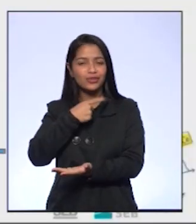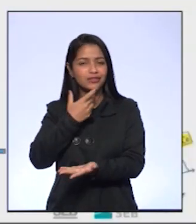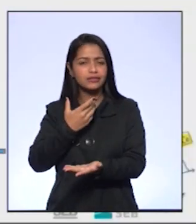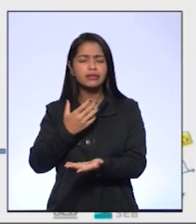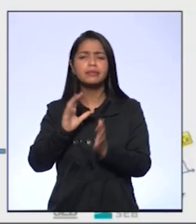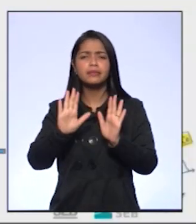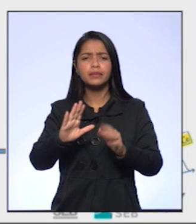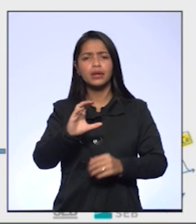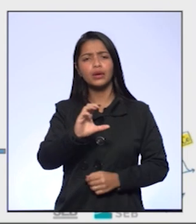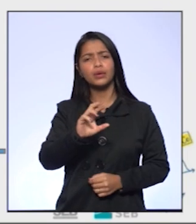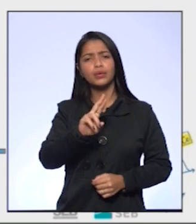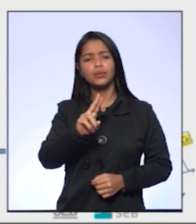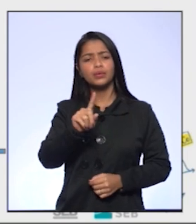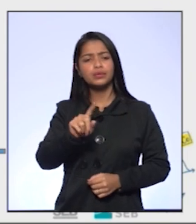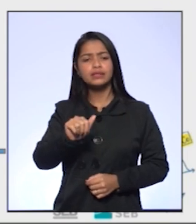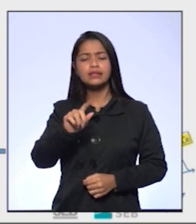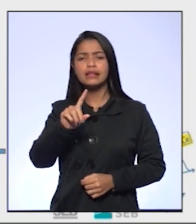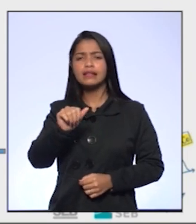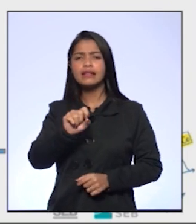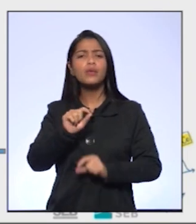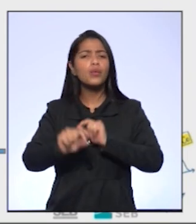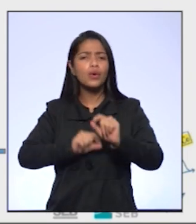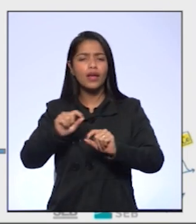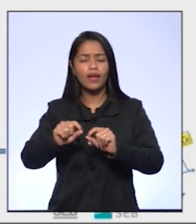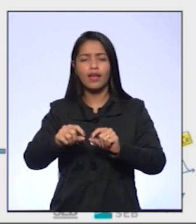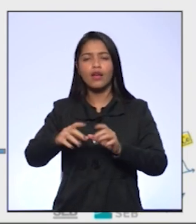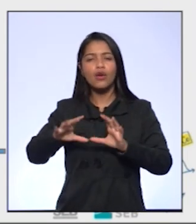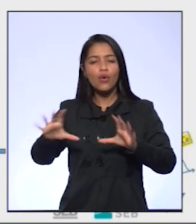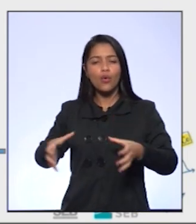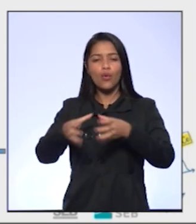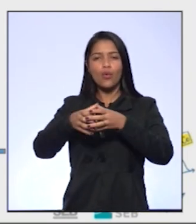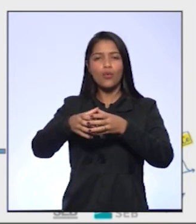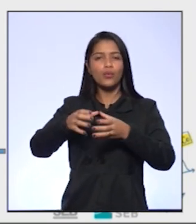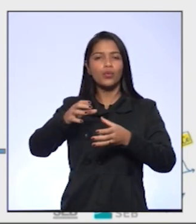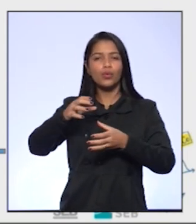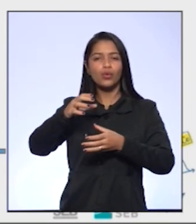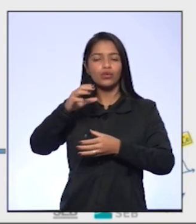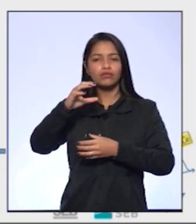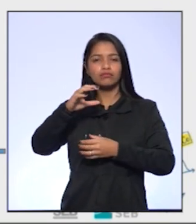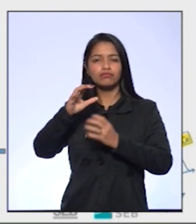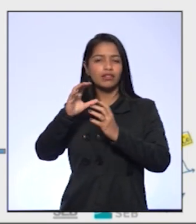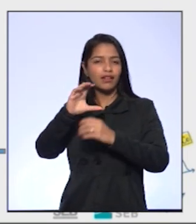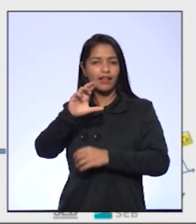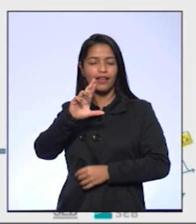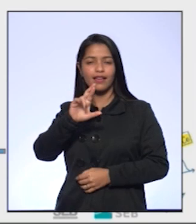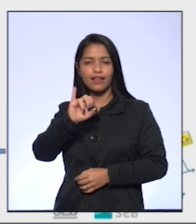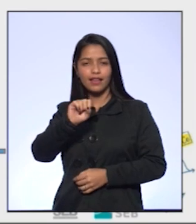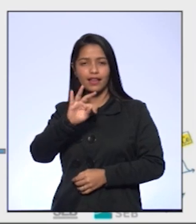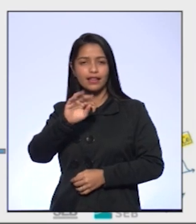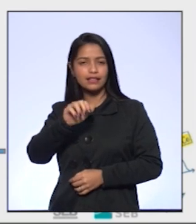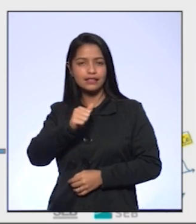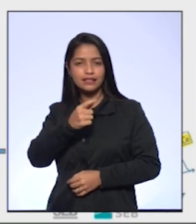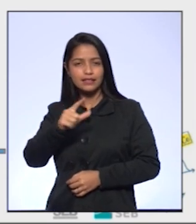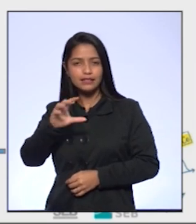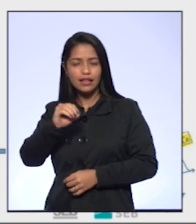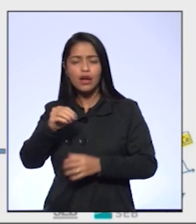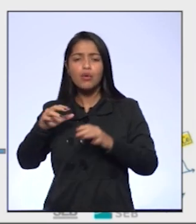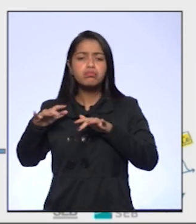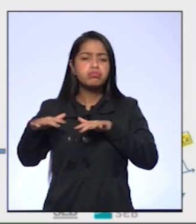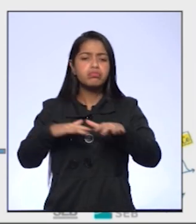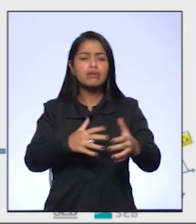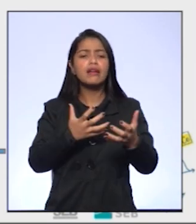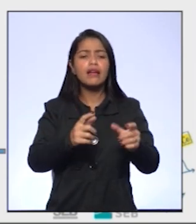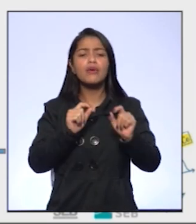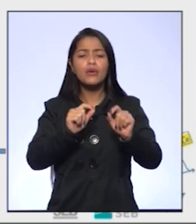cristãs, feudais, que possuíam como objetivo a conquista de Jerusalém, você pode ler como Terra Santa, e o combate ao Império